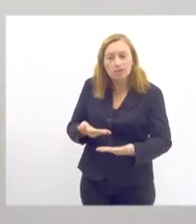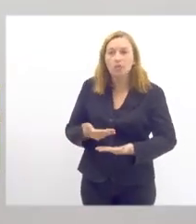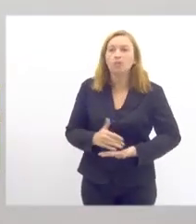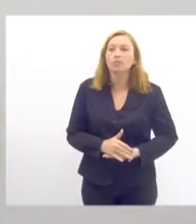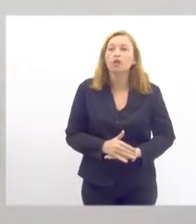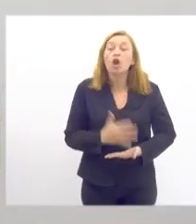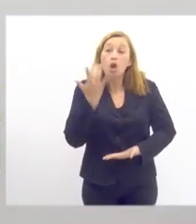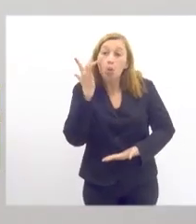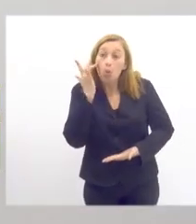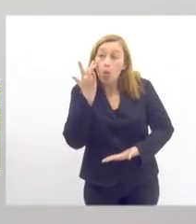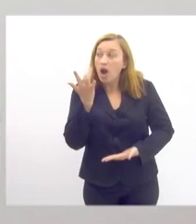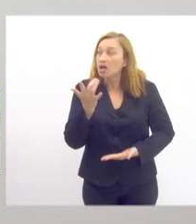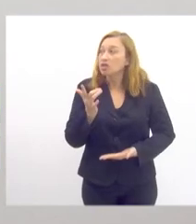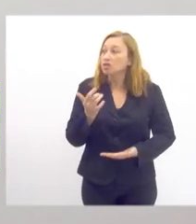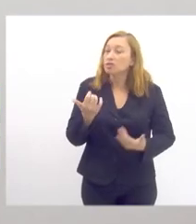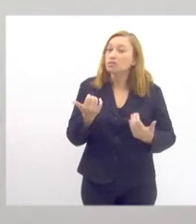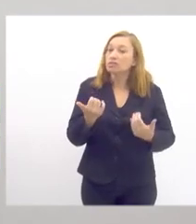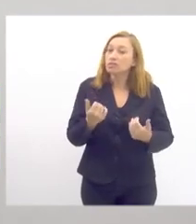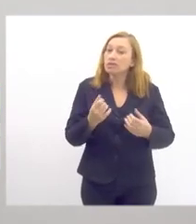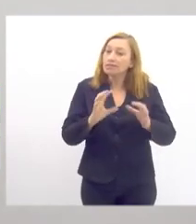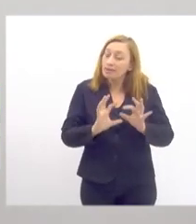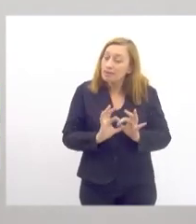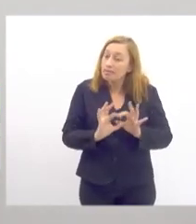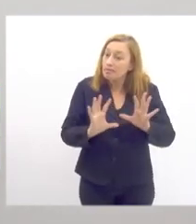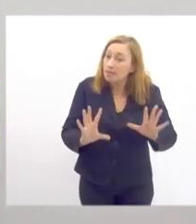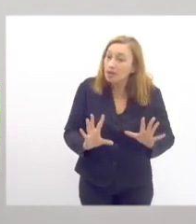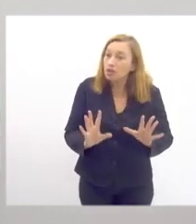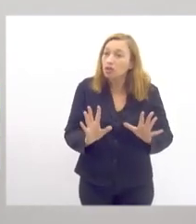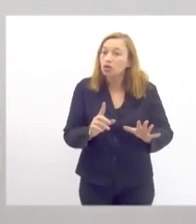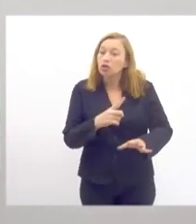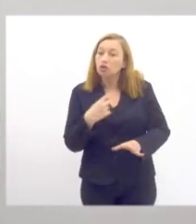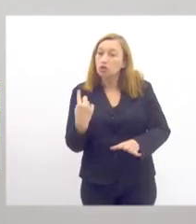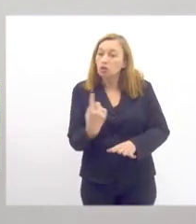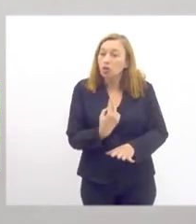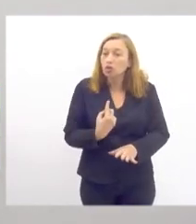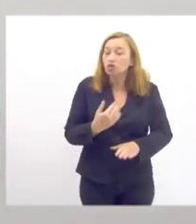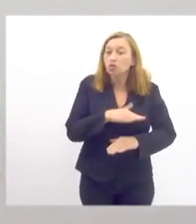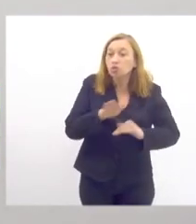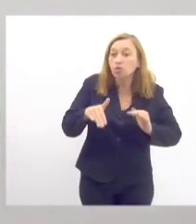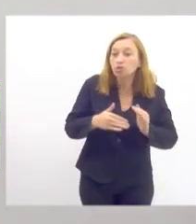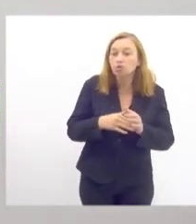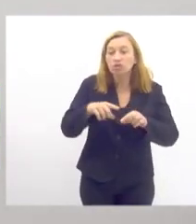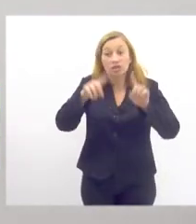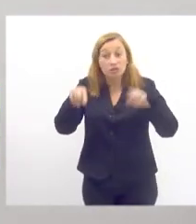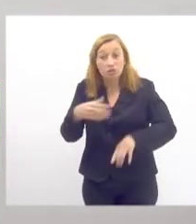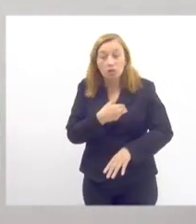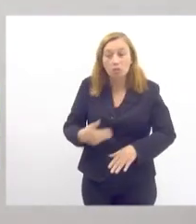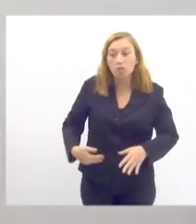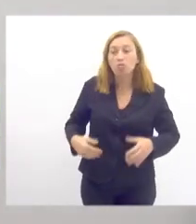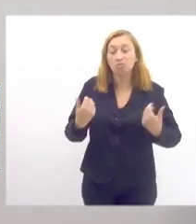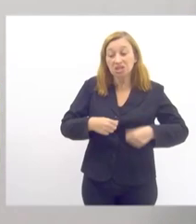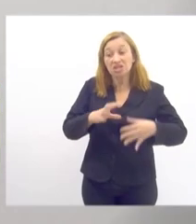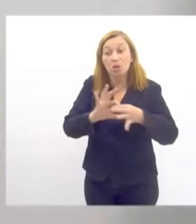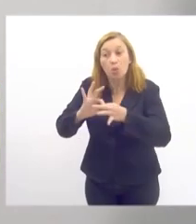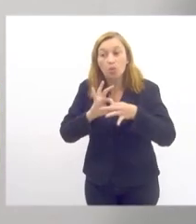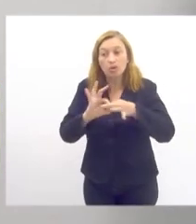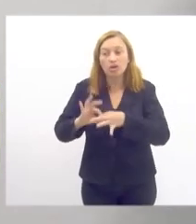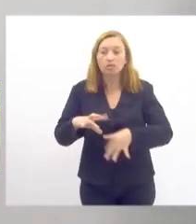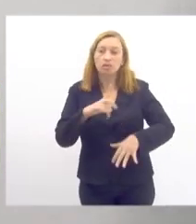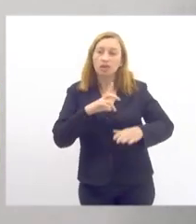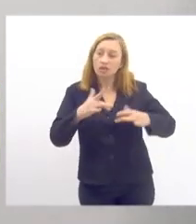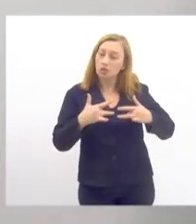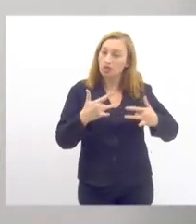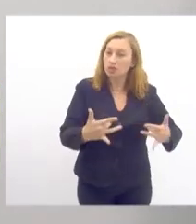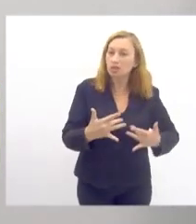Eu acho que isso tem que ser independente. Somos todos servidores públicos, a gente tem que ter harmonia, tem que ter